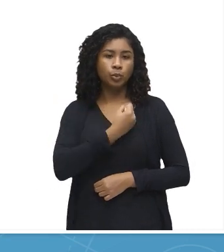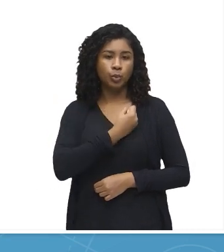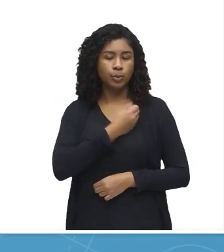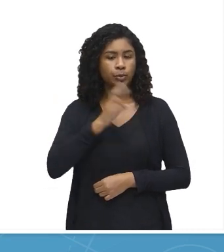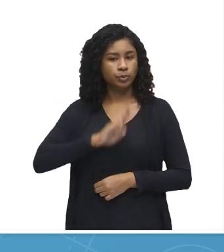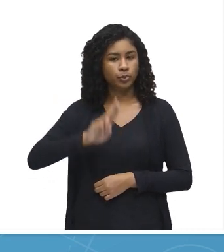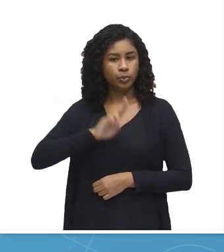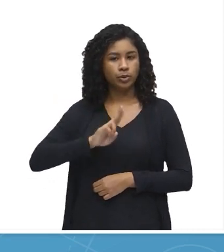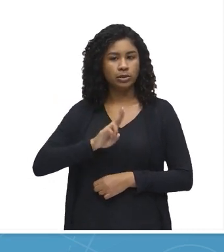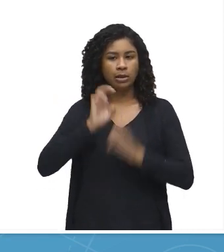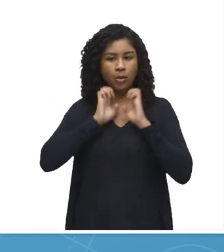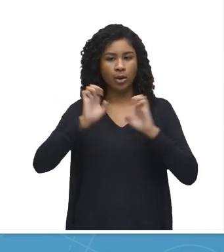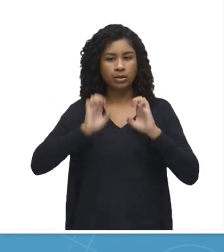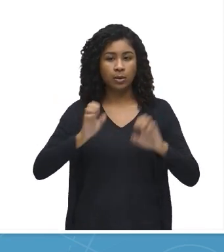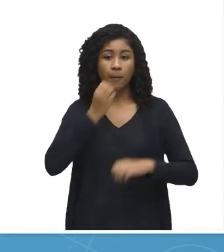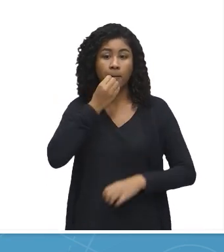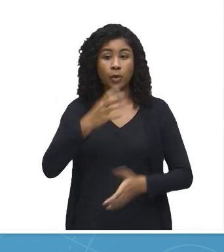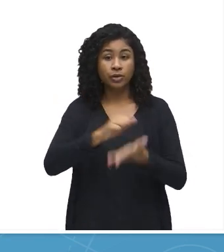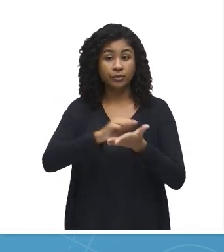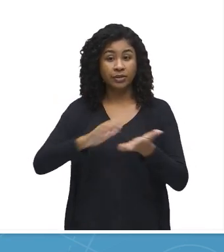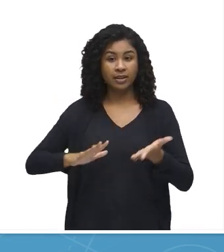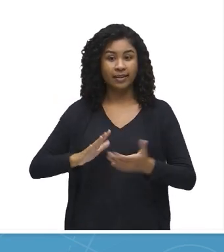tá certo? Boa atividade, até logo mais.